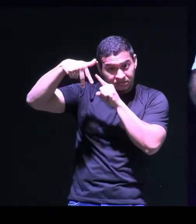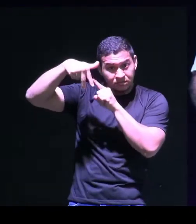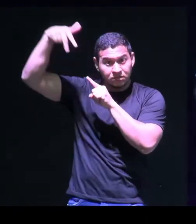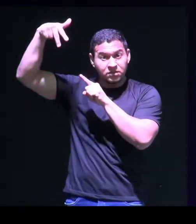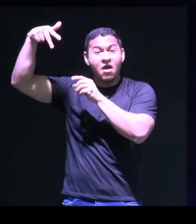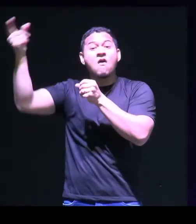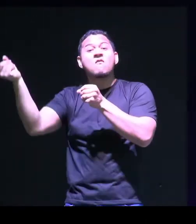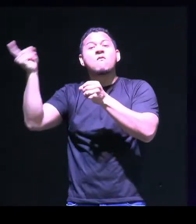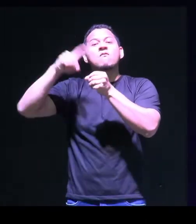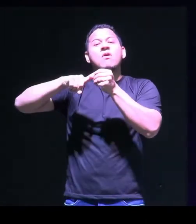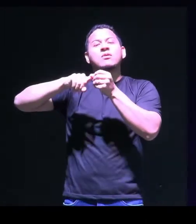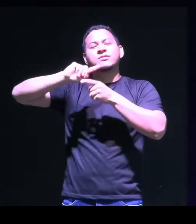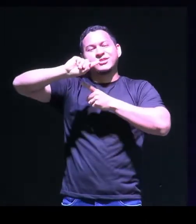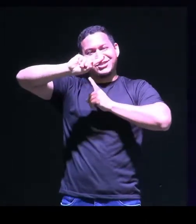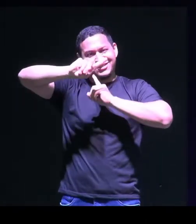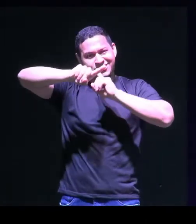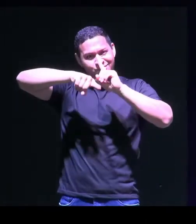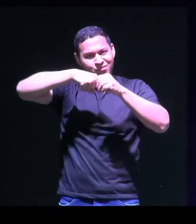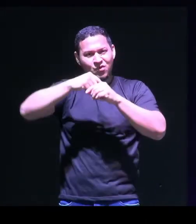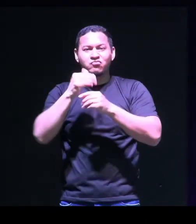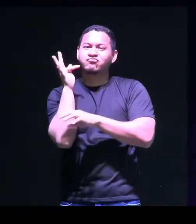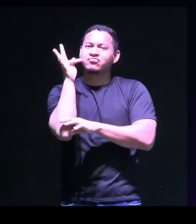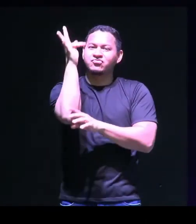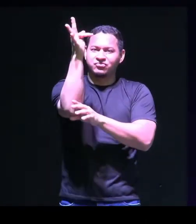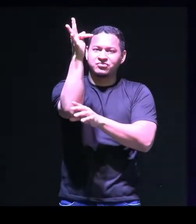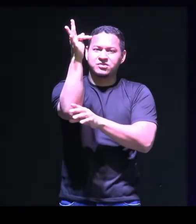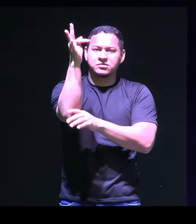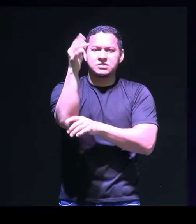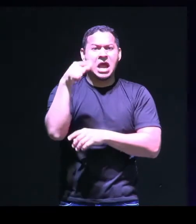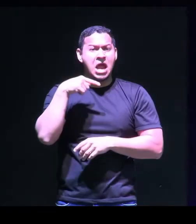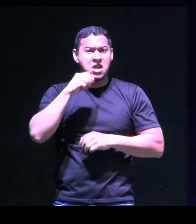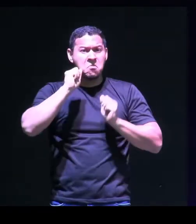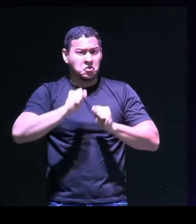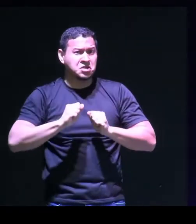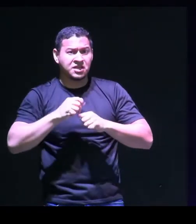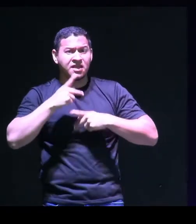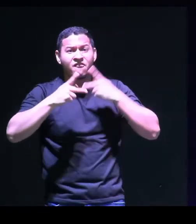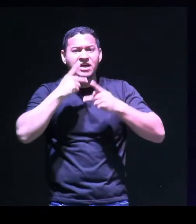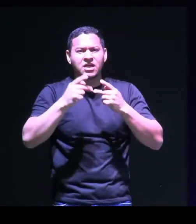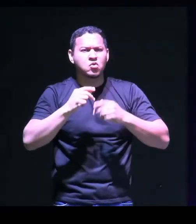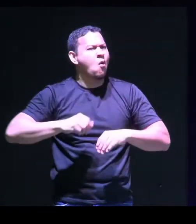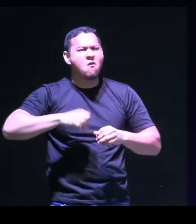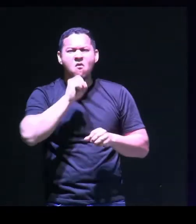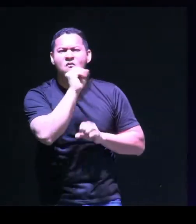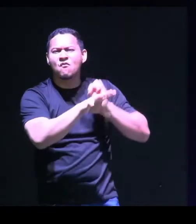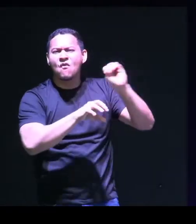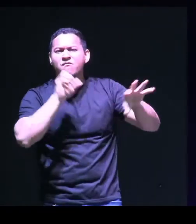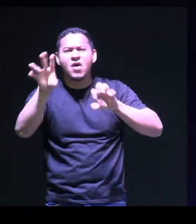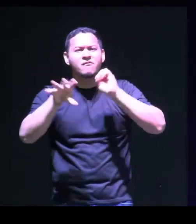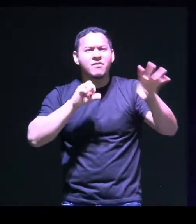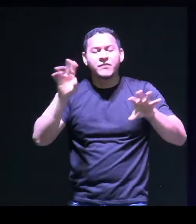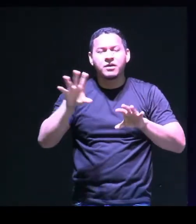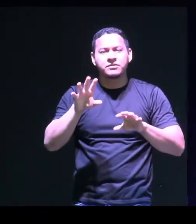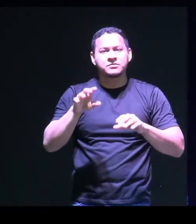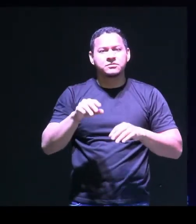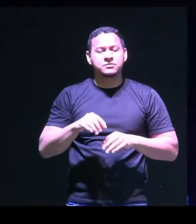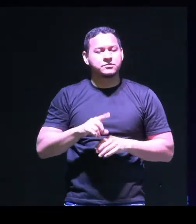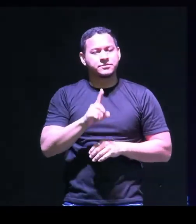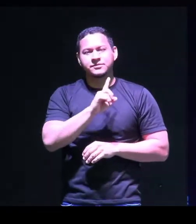viram subir. Ele poderia ter dito, corram e façam as últimas palavras dele